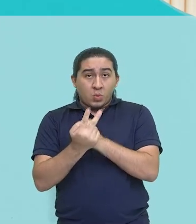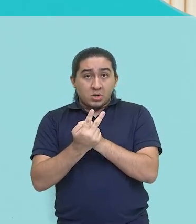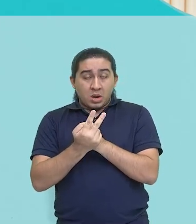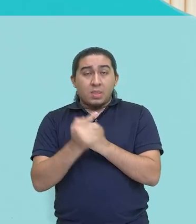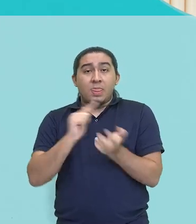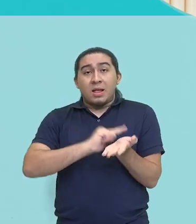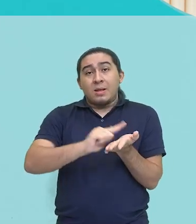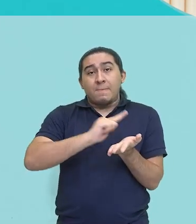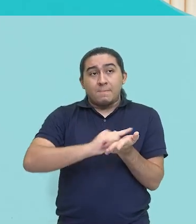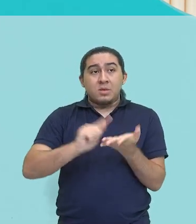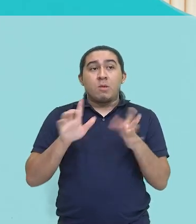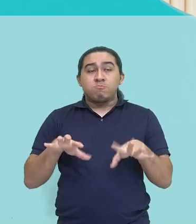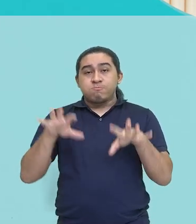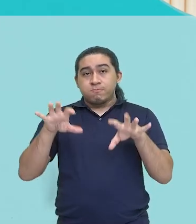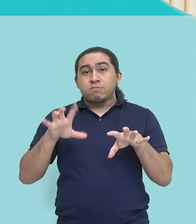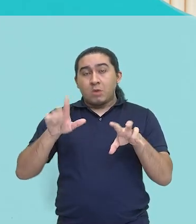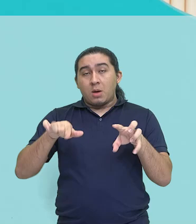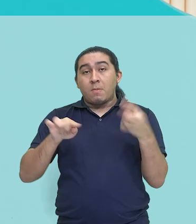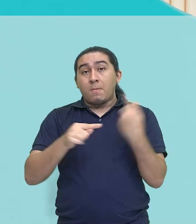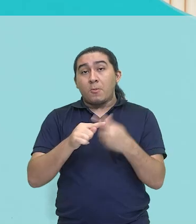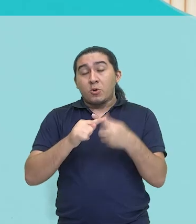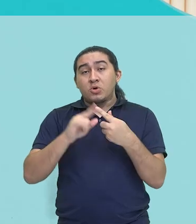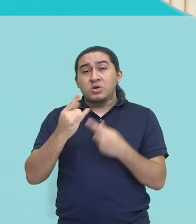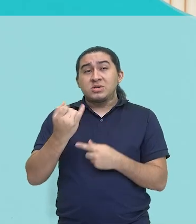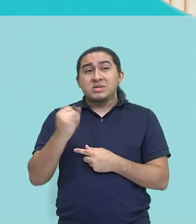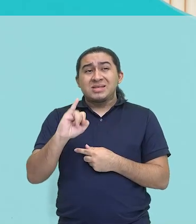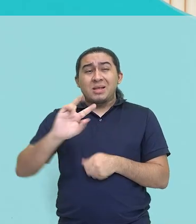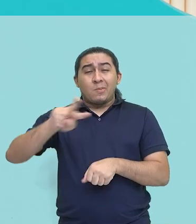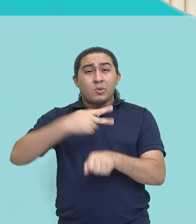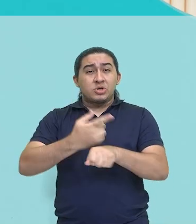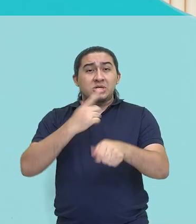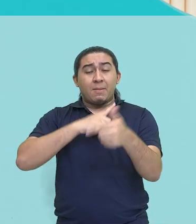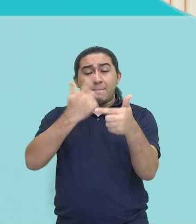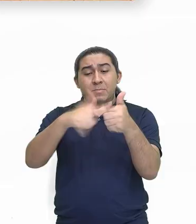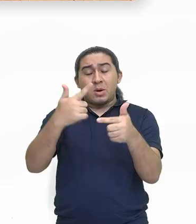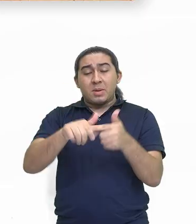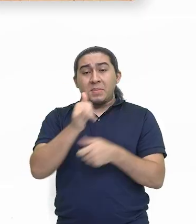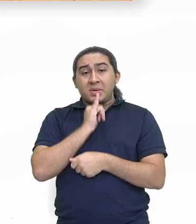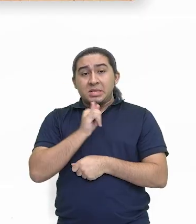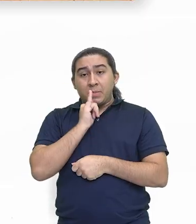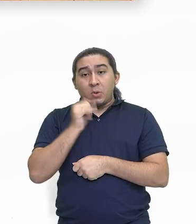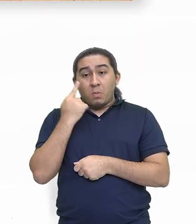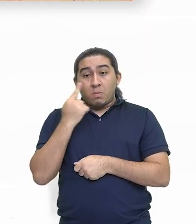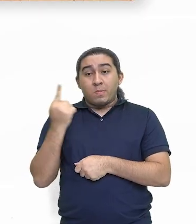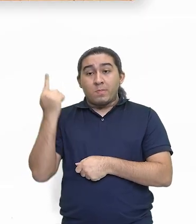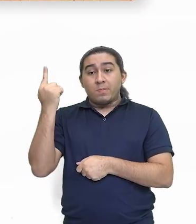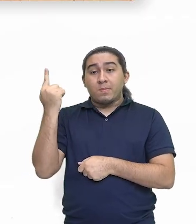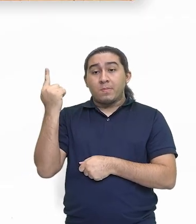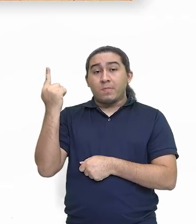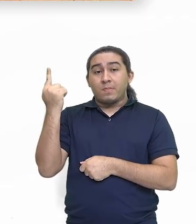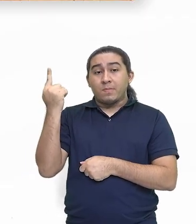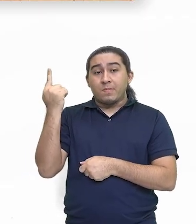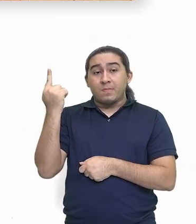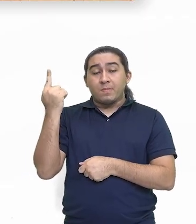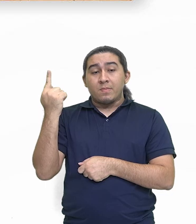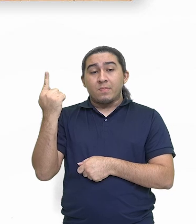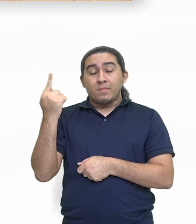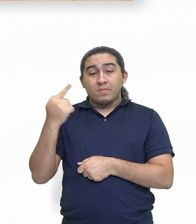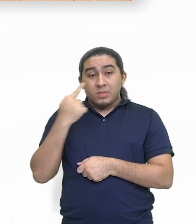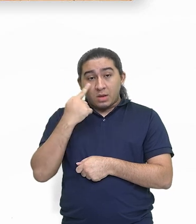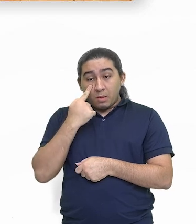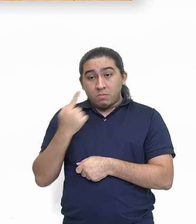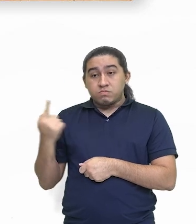higiene das nádegas, porque senão vão surgir diversos problemas como esses aqui, ó. celulite,